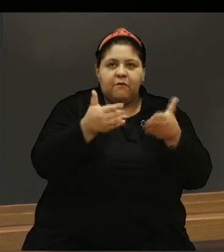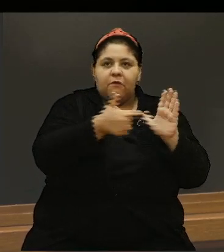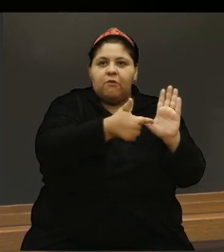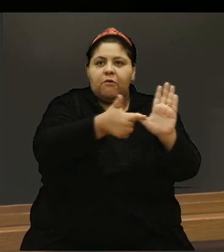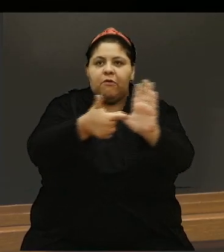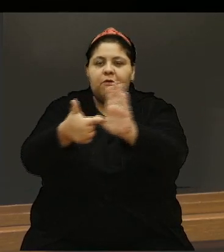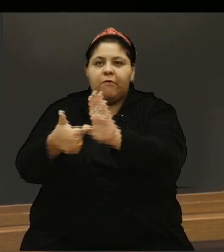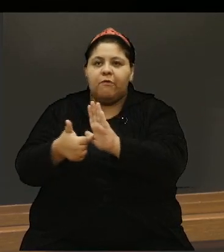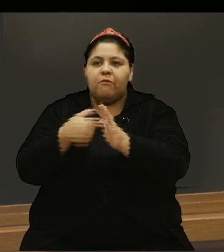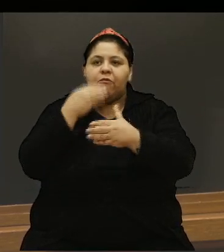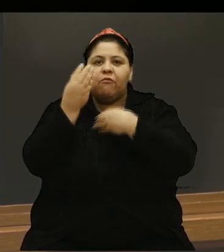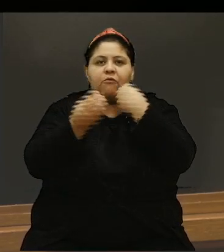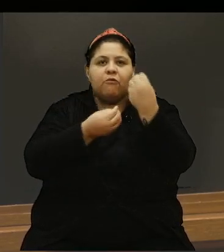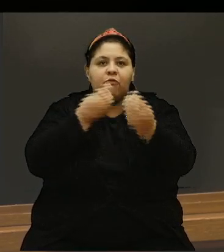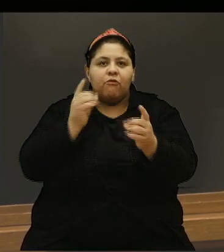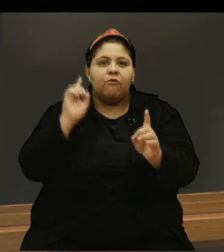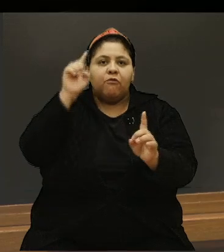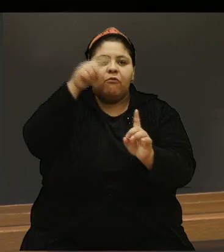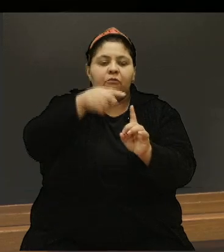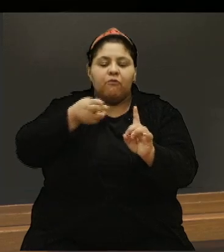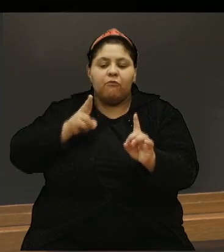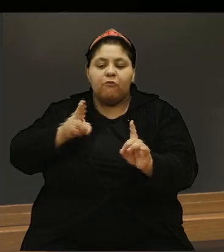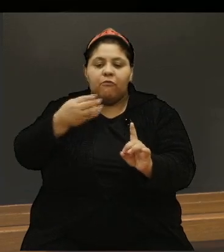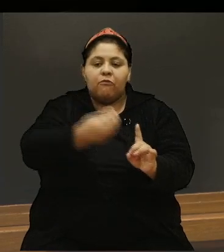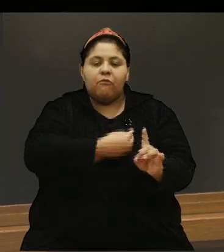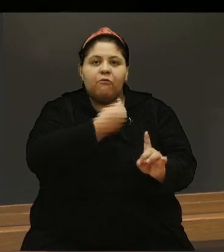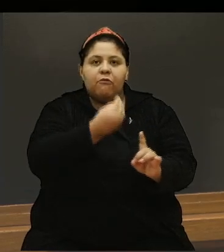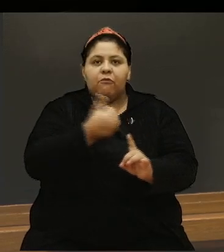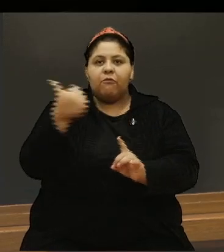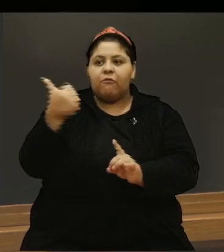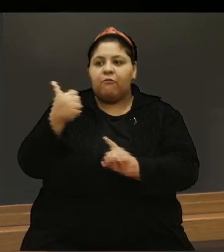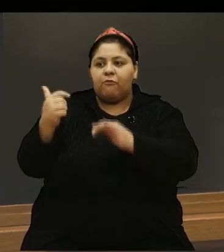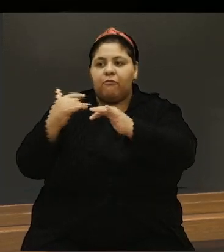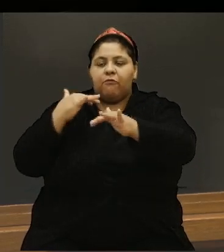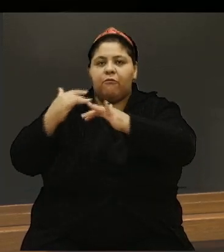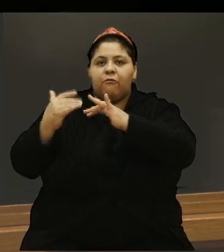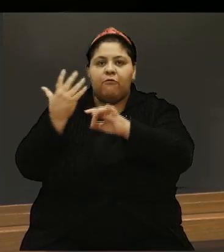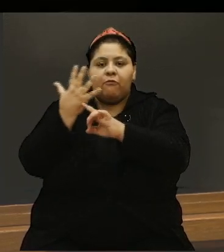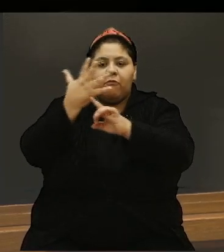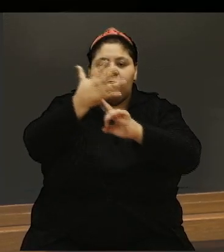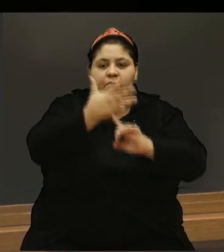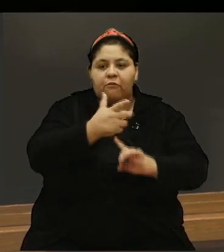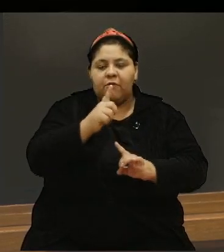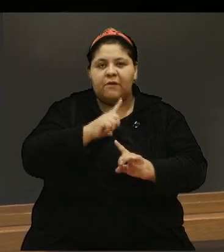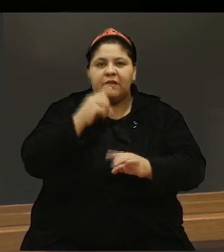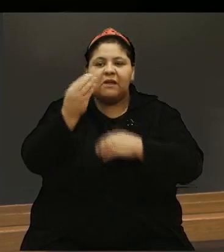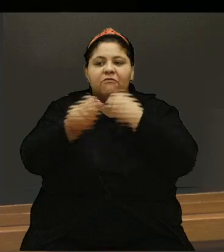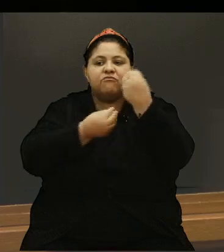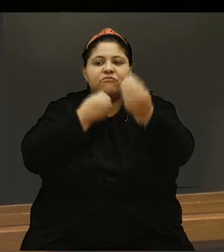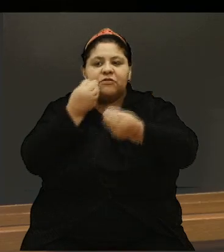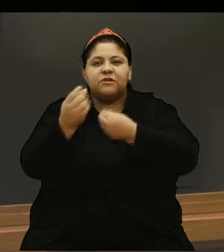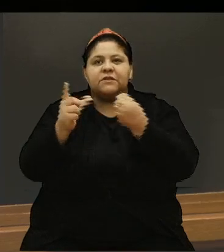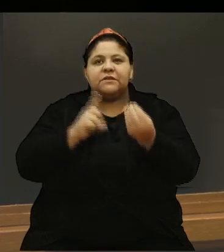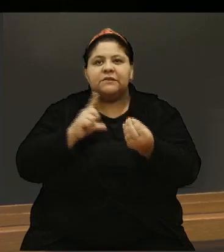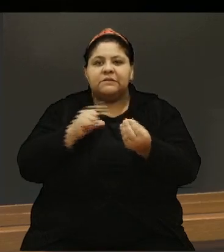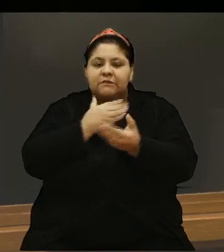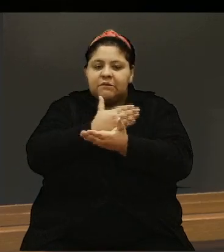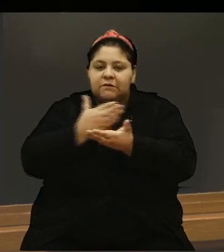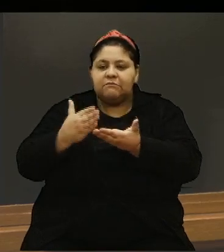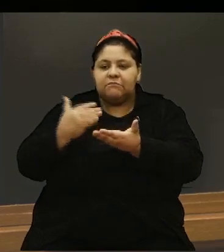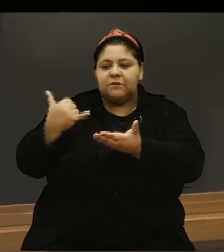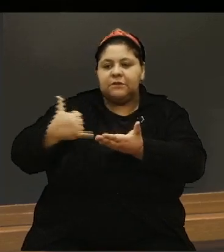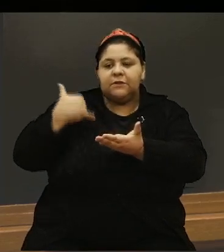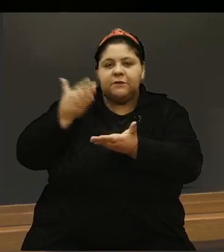suas trovas com o intuito de manter vivo o primeiro movimento artístico que se tem à poesia e que tem raízes na Idade